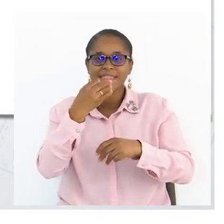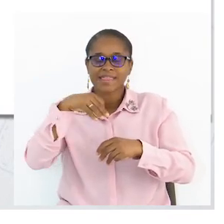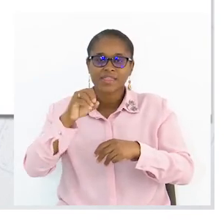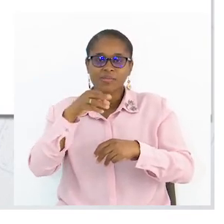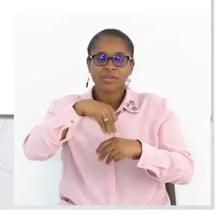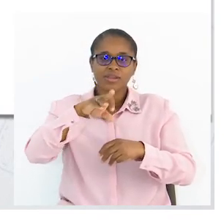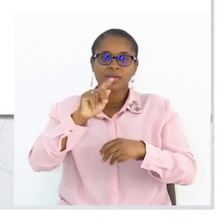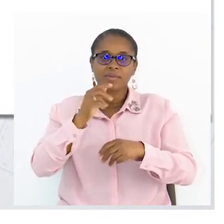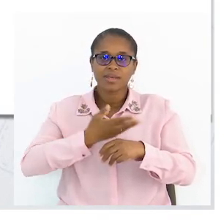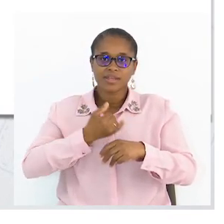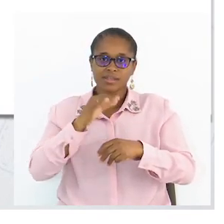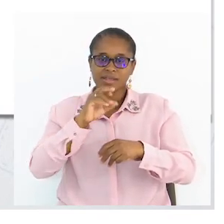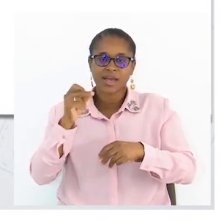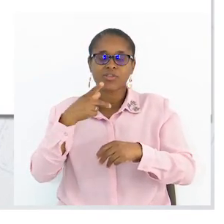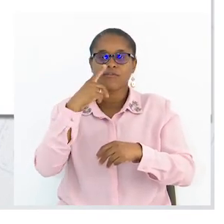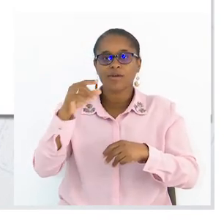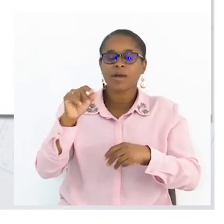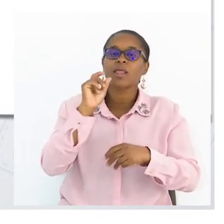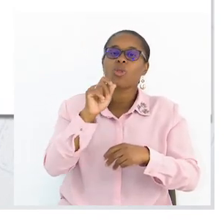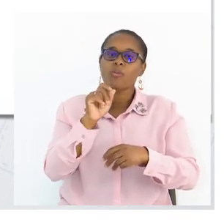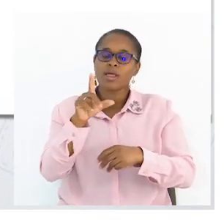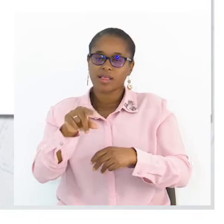predicado verbal e o nominal,